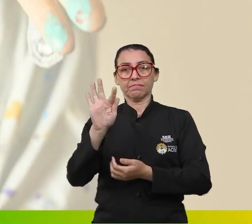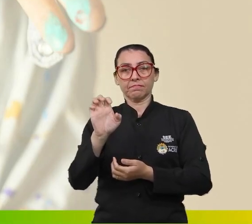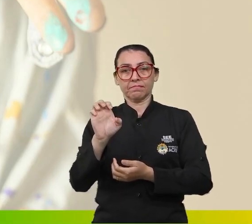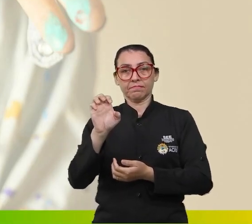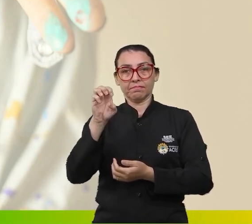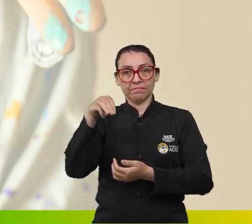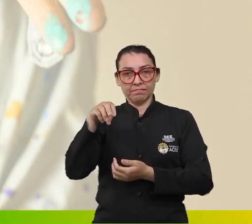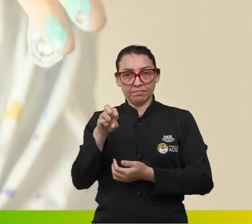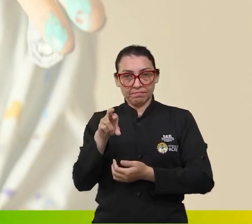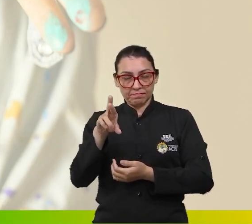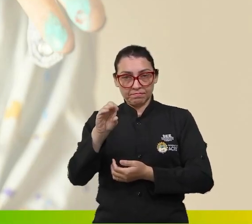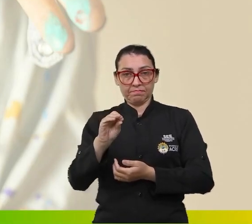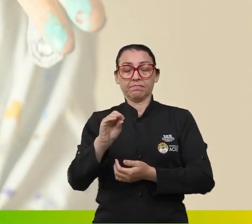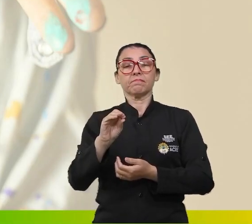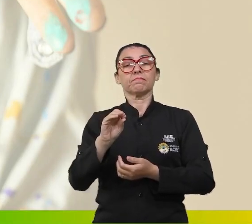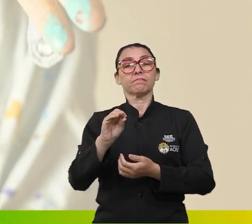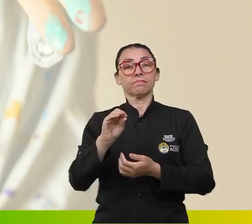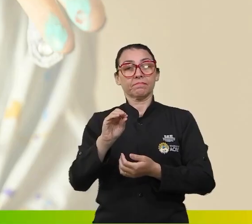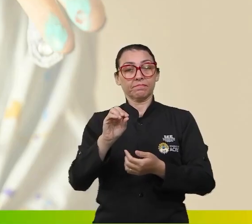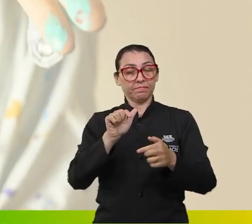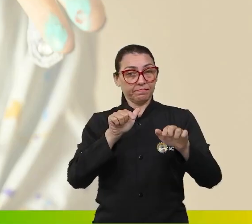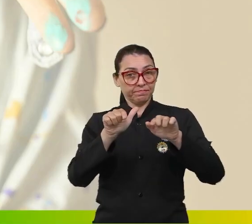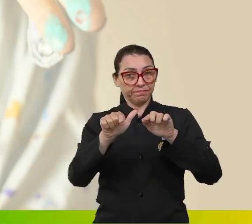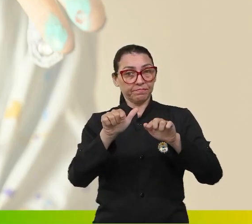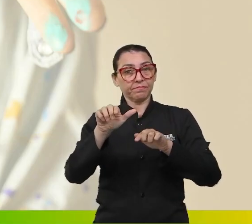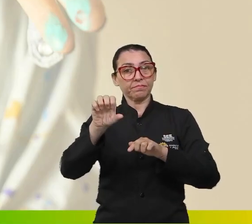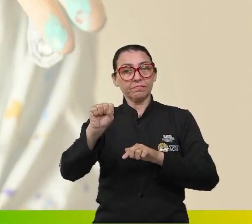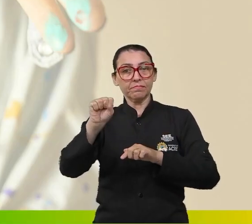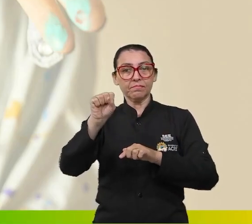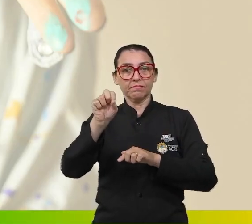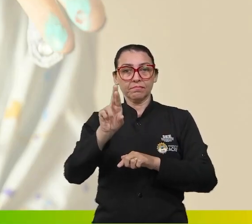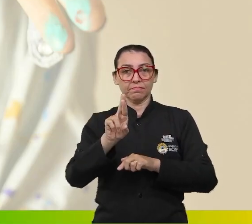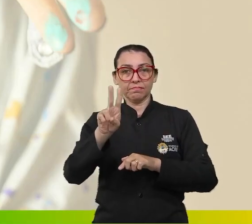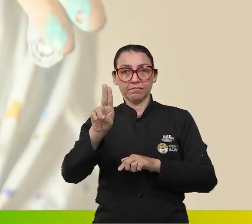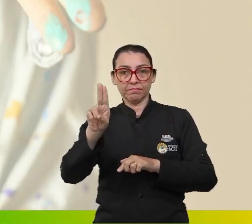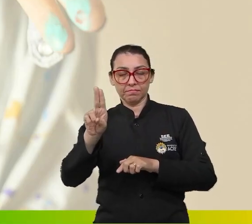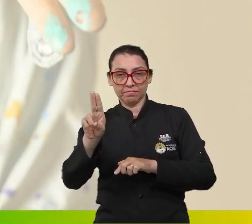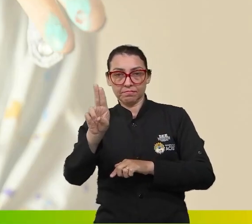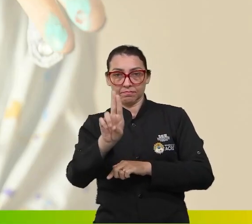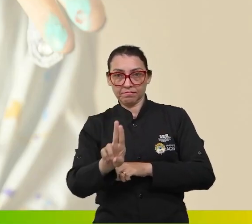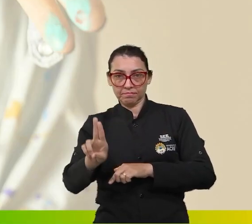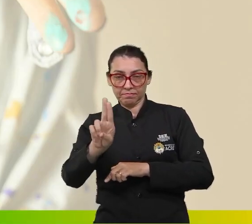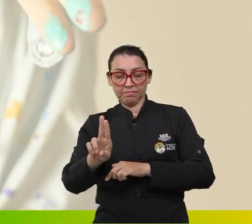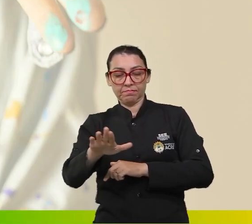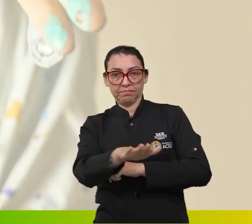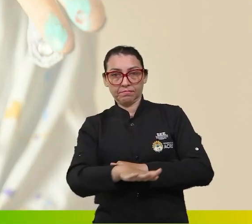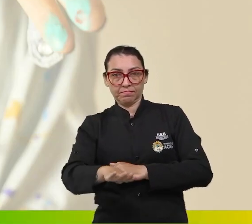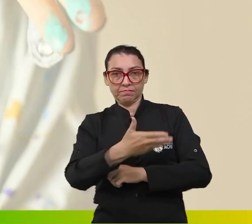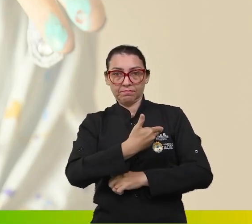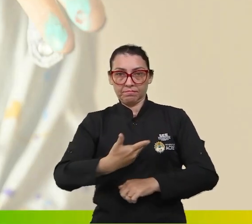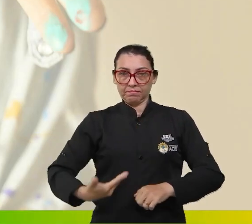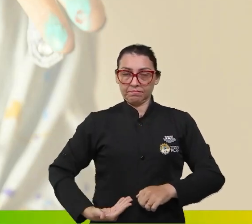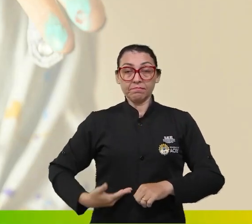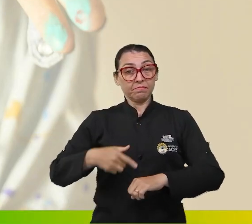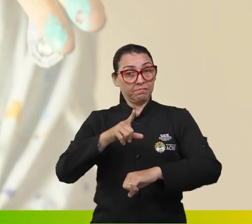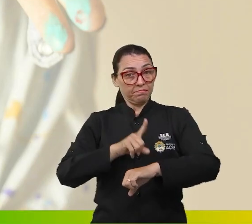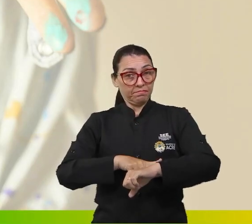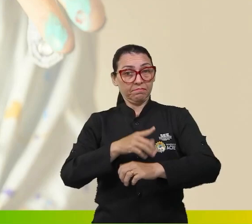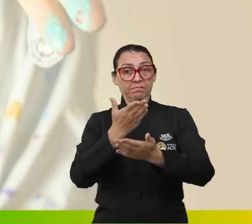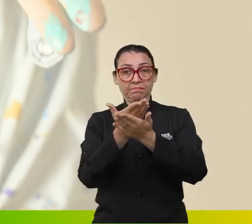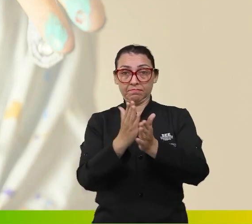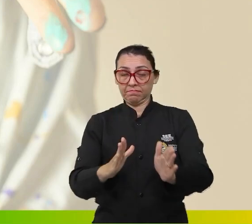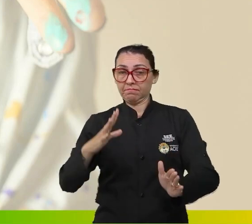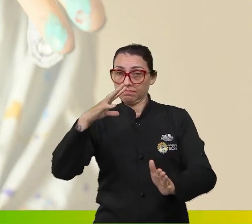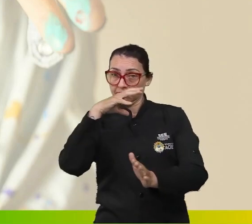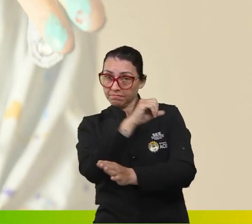crítico. As obras de Eduardo Stru utilizam espaços públicos, têm caráter temporário,